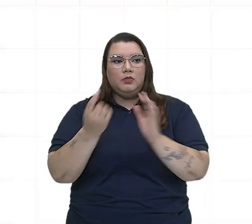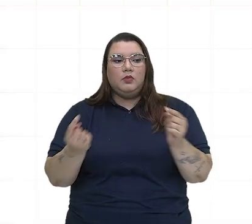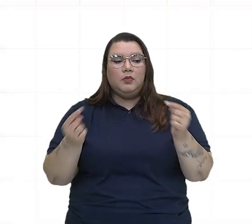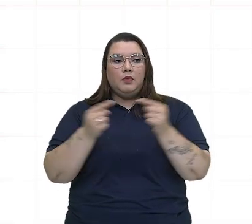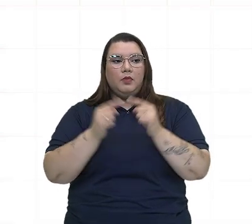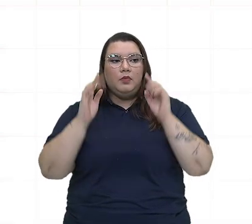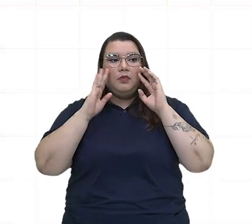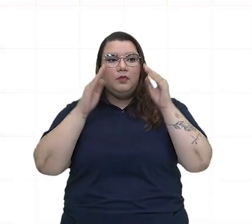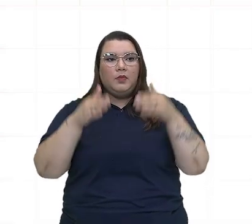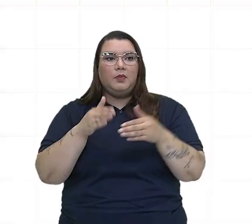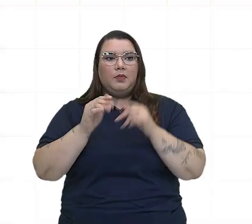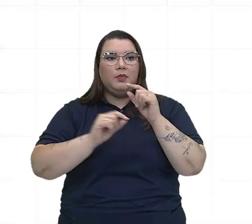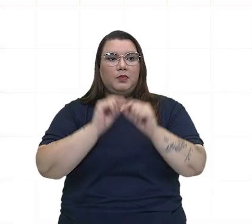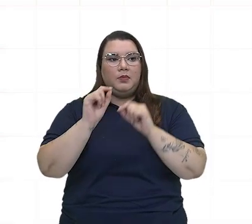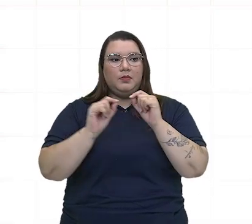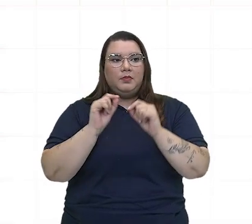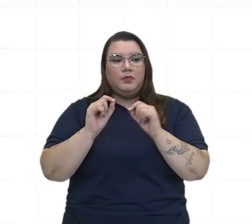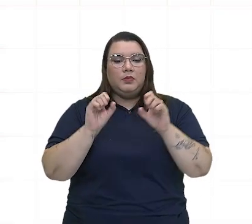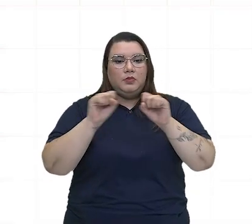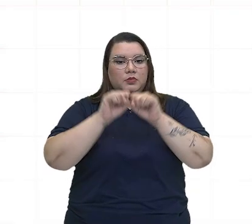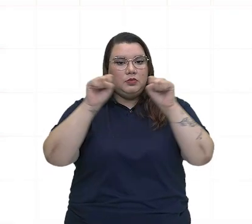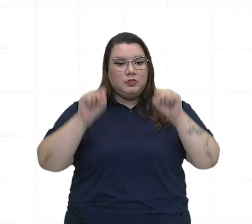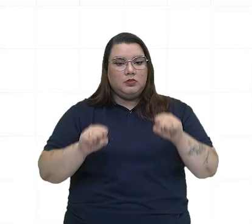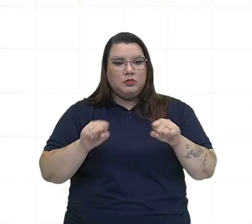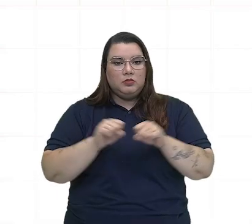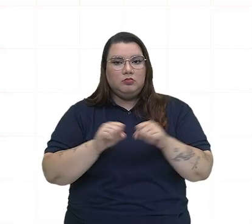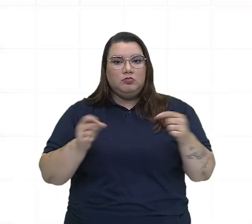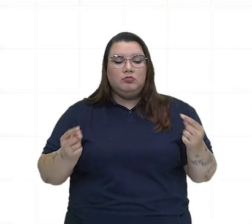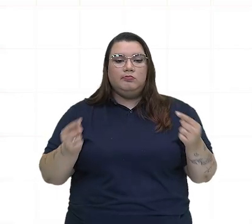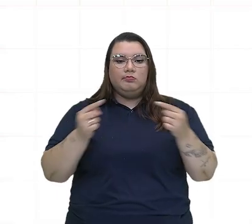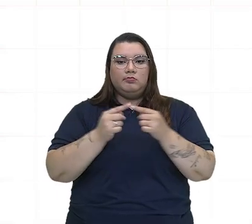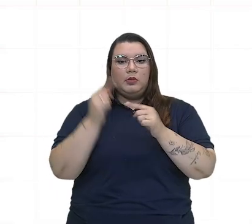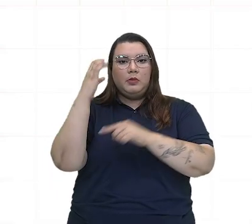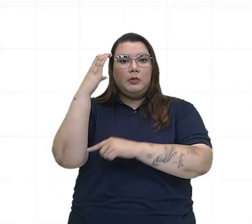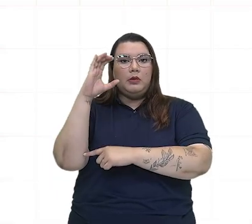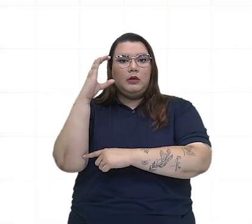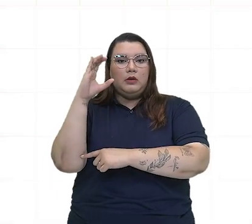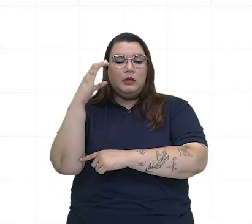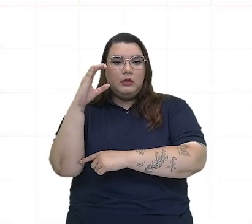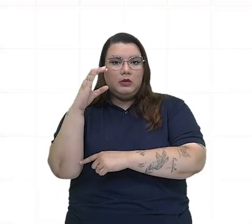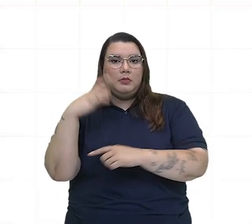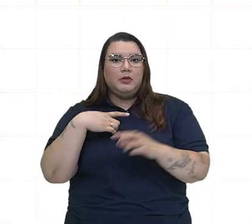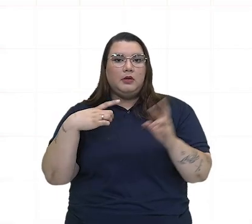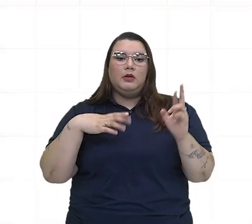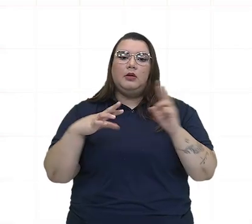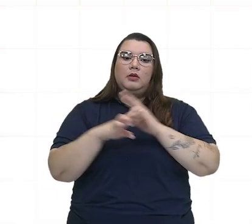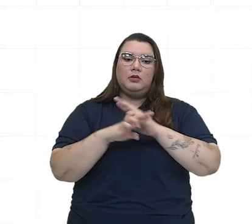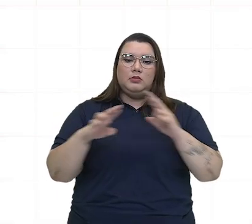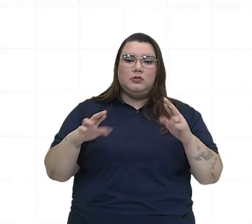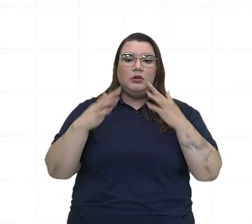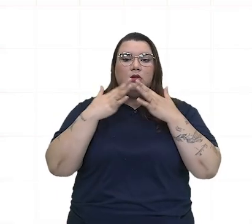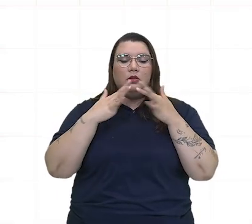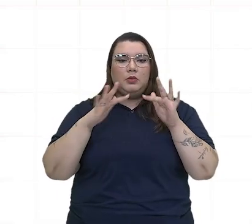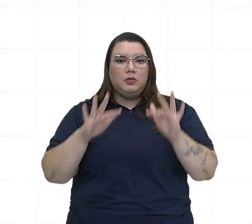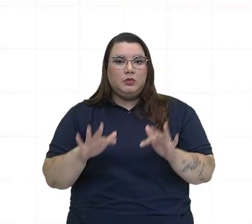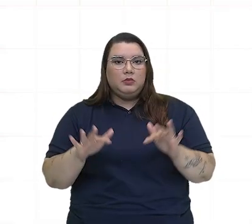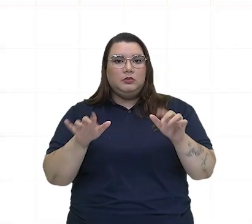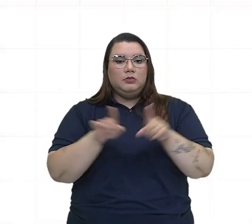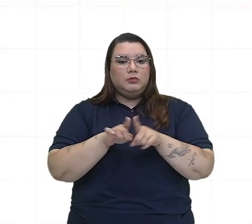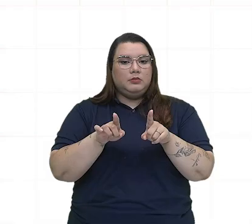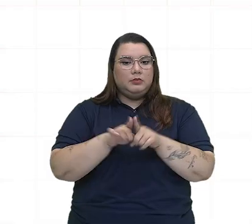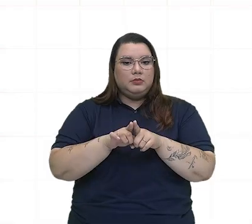basicamente voltada nesse sistema para as condições climáticas e